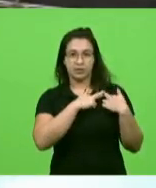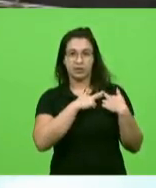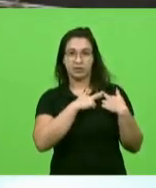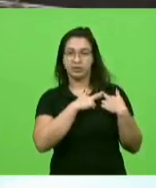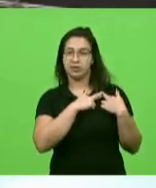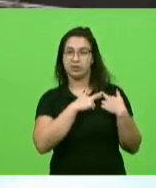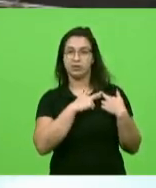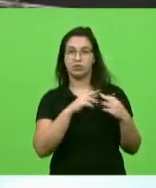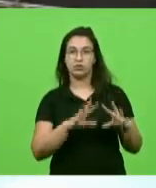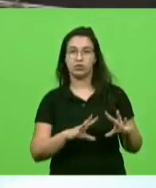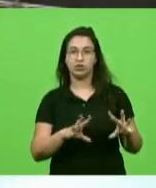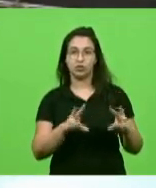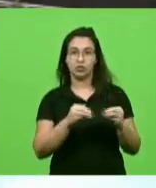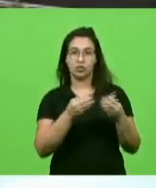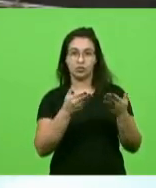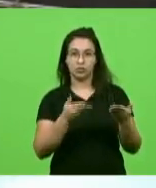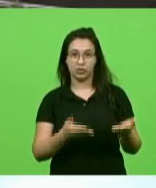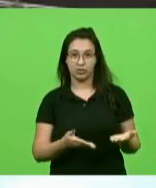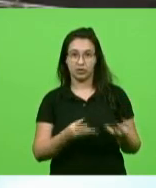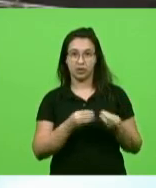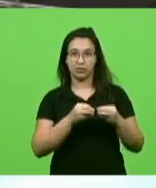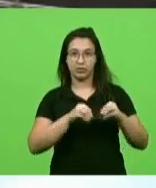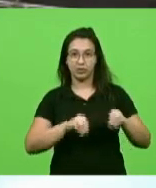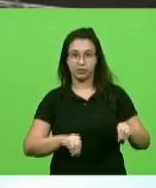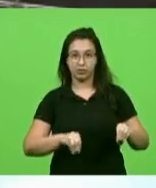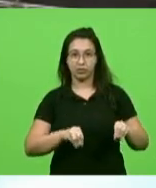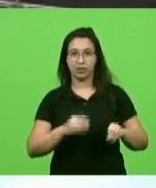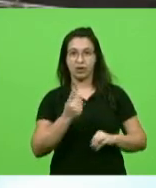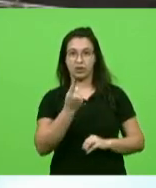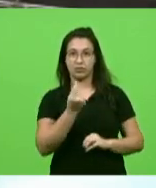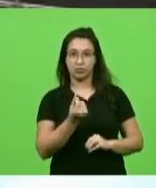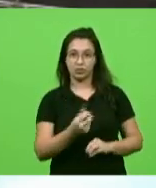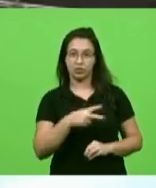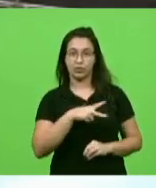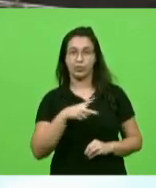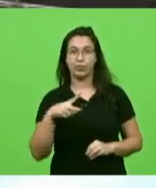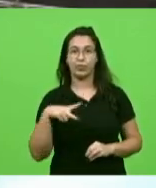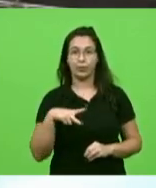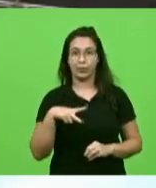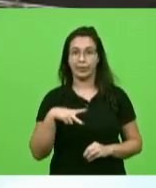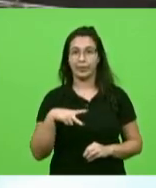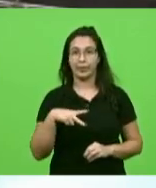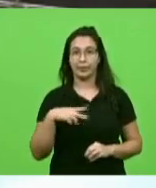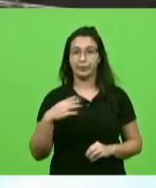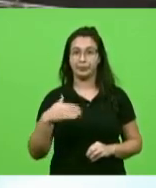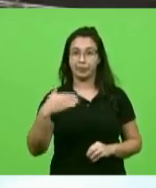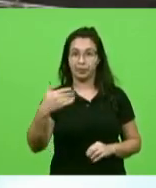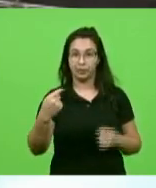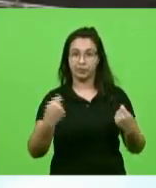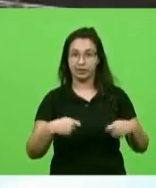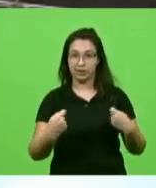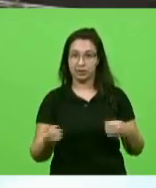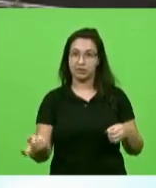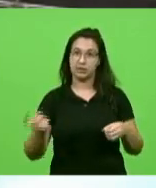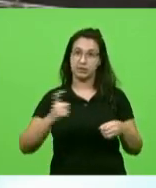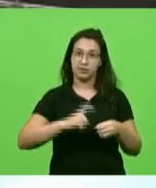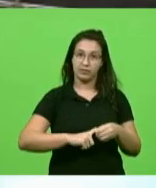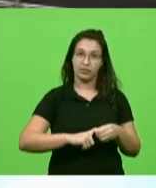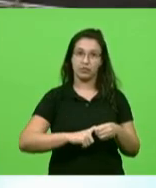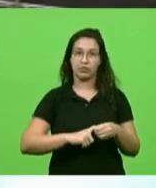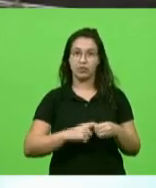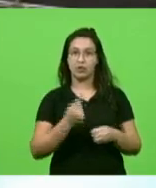solidária daqueles que em tese lesaram os cofres públicos e que via de consequência deverão ressarcir o erário